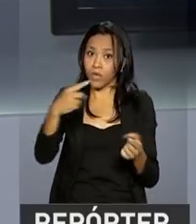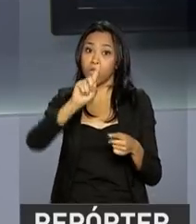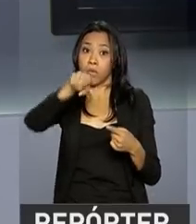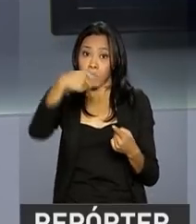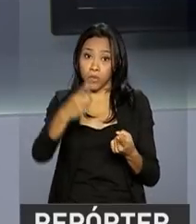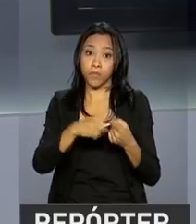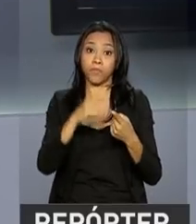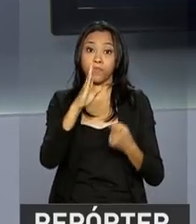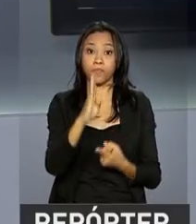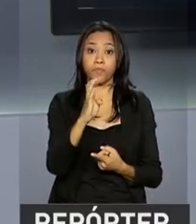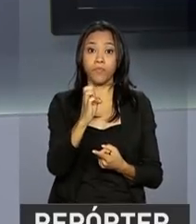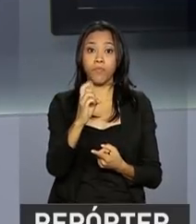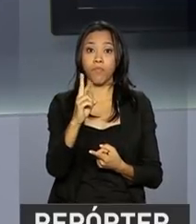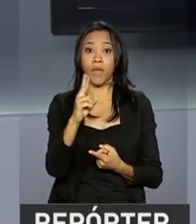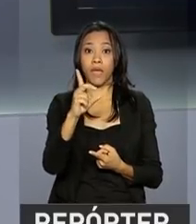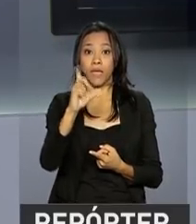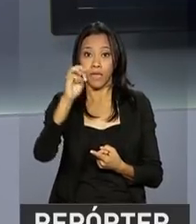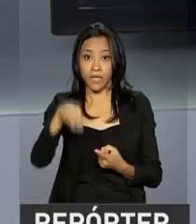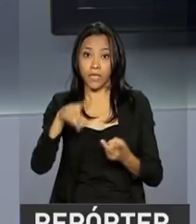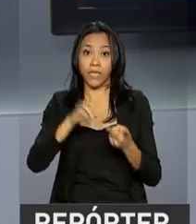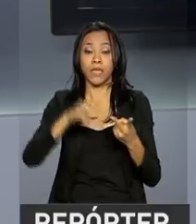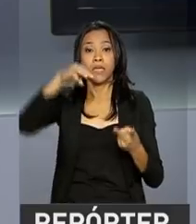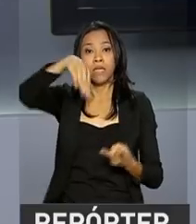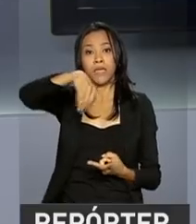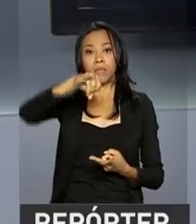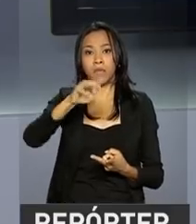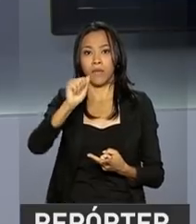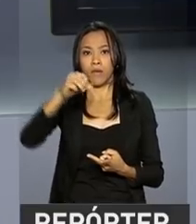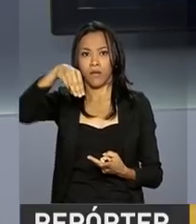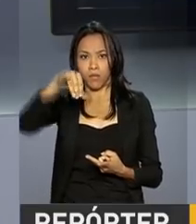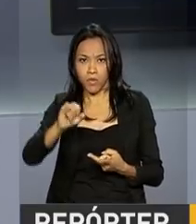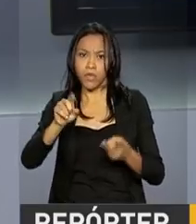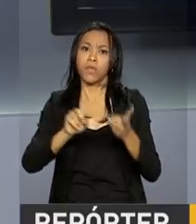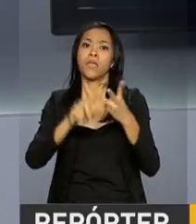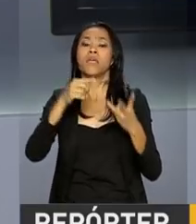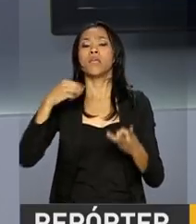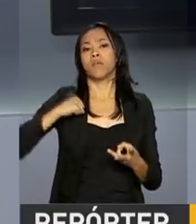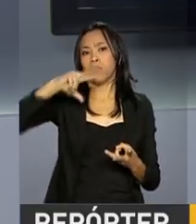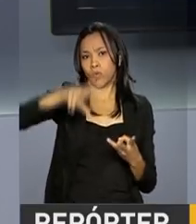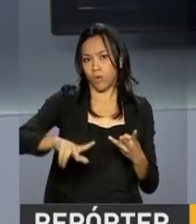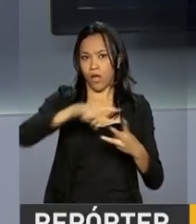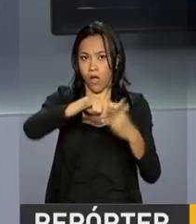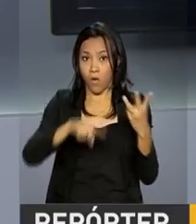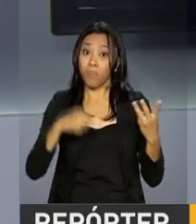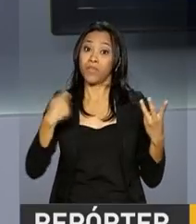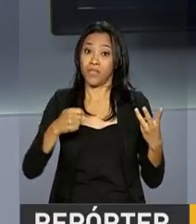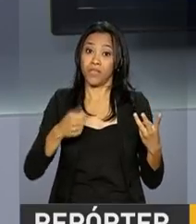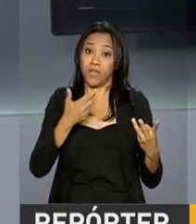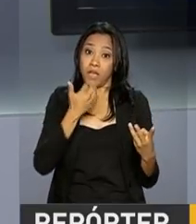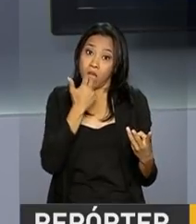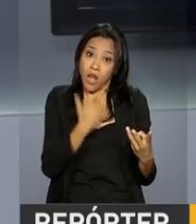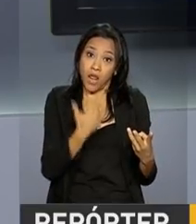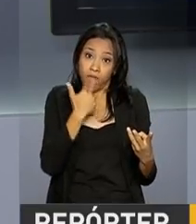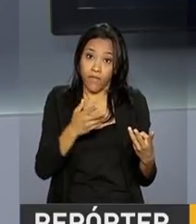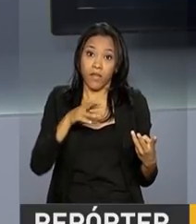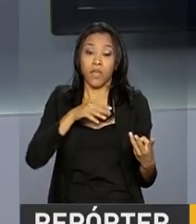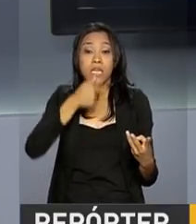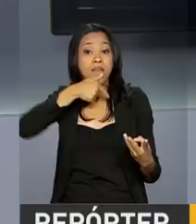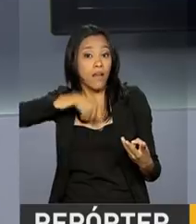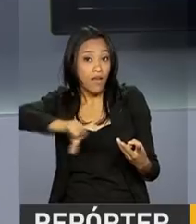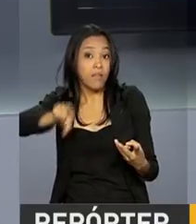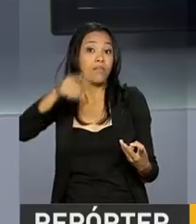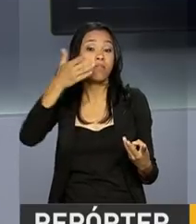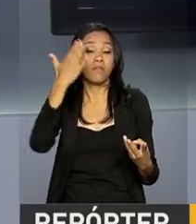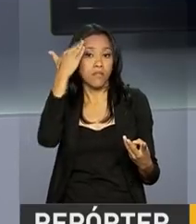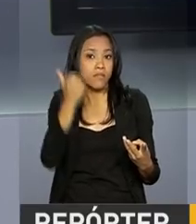Berlim, Miami e Lisboa. Para participar, a startup precisa ter equipe fluente em inglês e faturar ou ter recebido